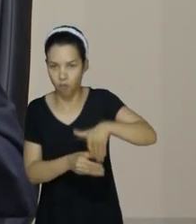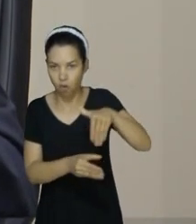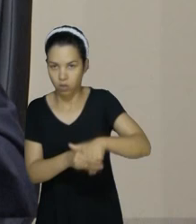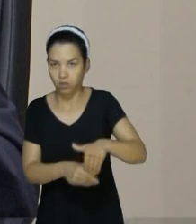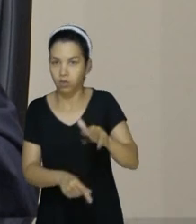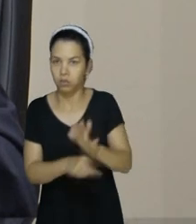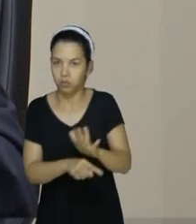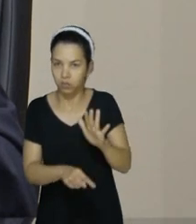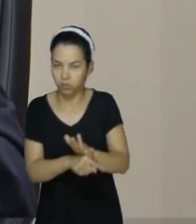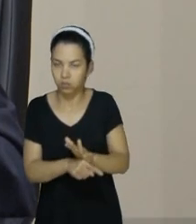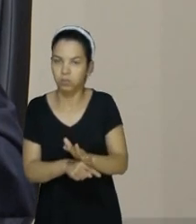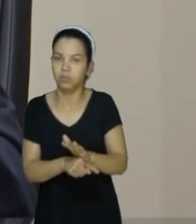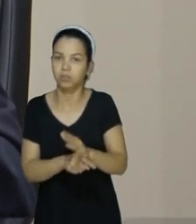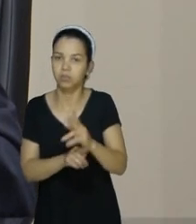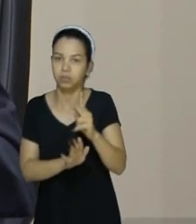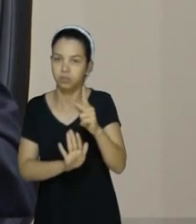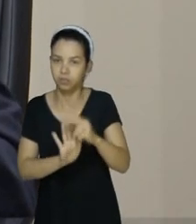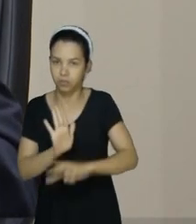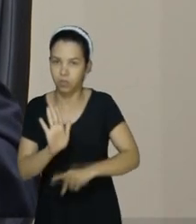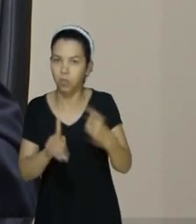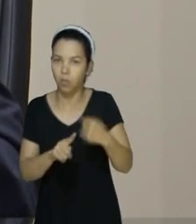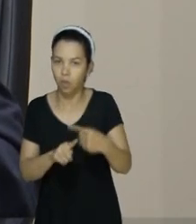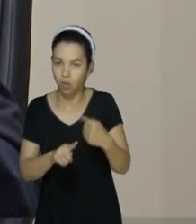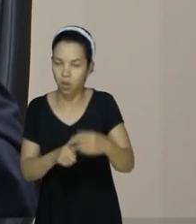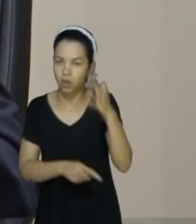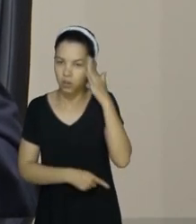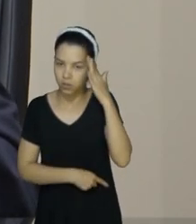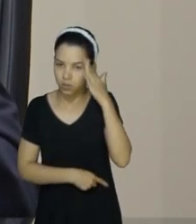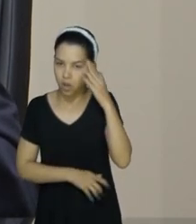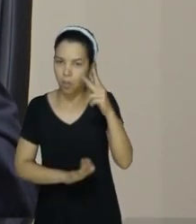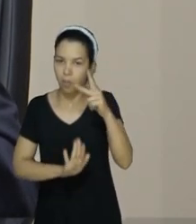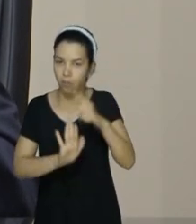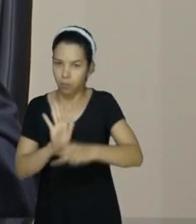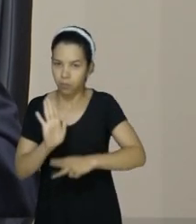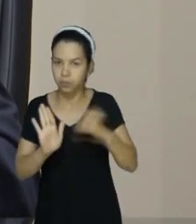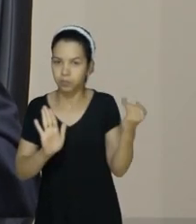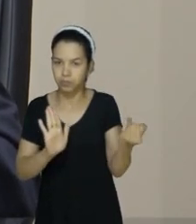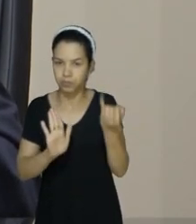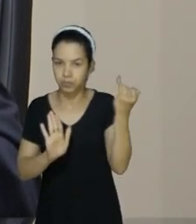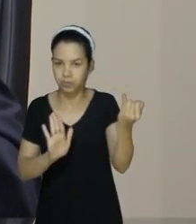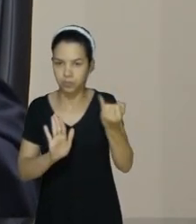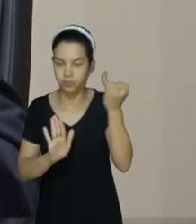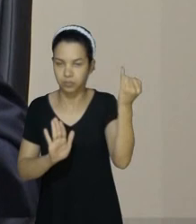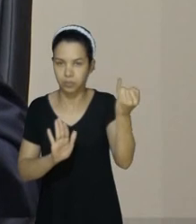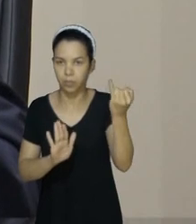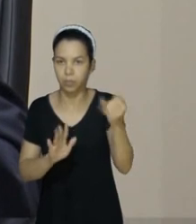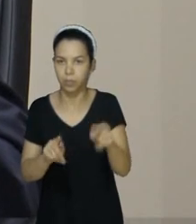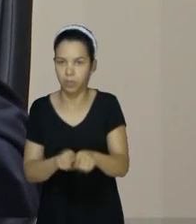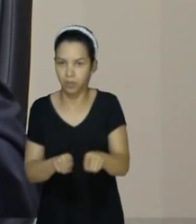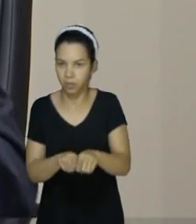desse projeto, porque entenderam que é um projeto importantíssimo e, acima de tudo,